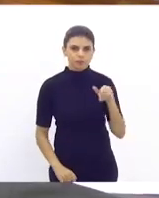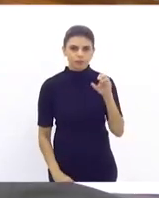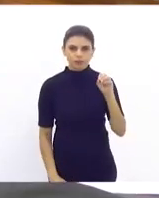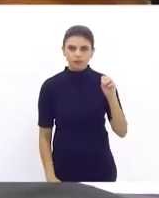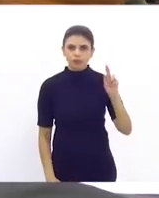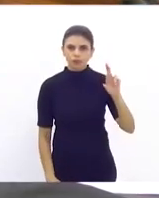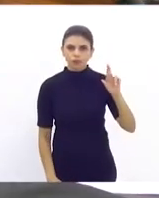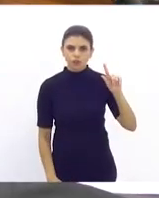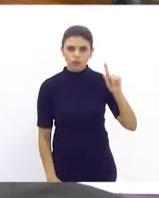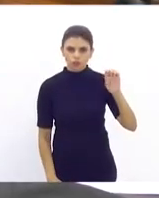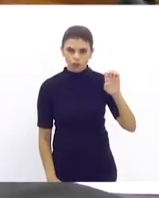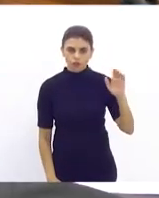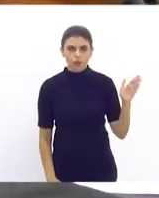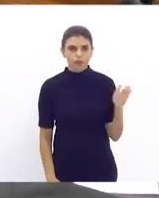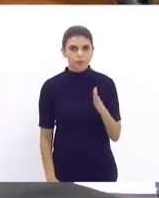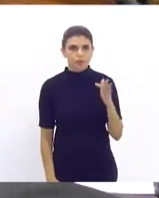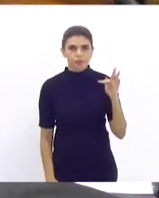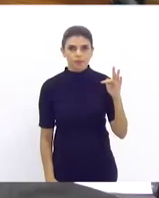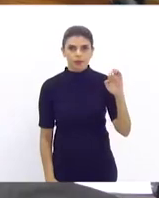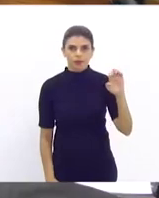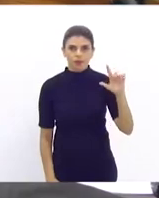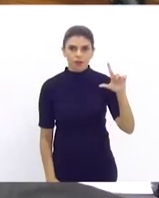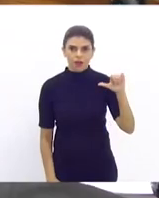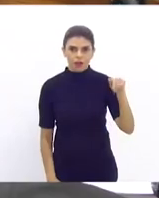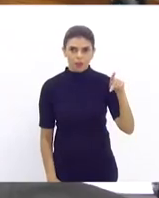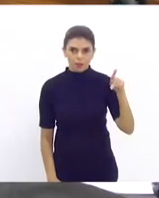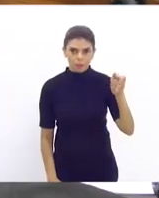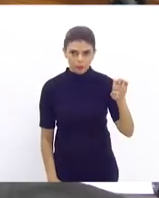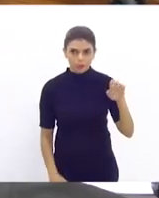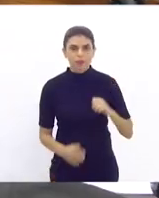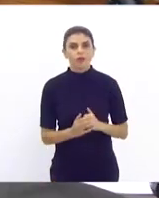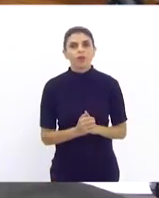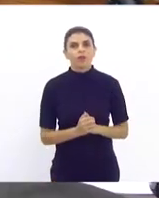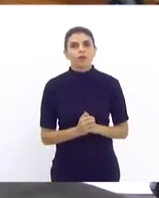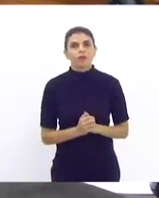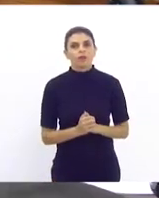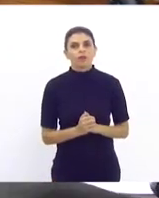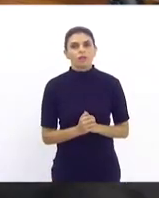já queria iniciar... Jorge,